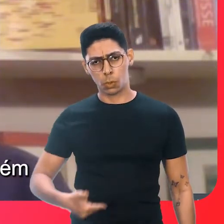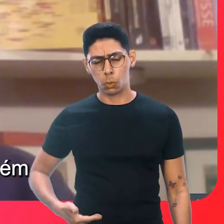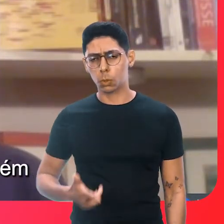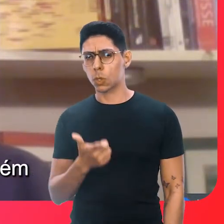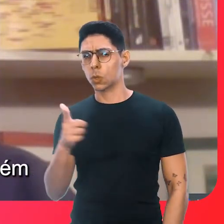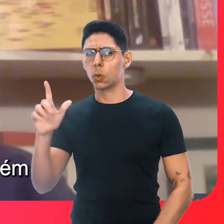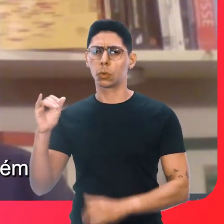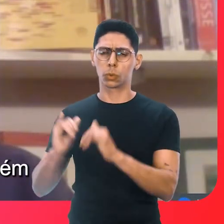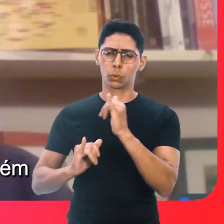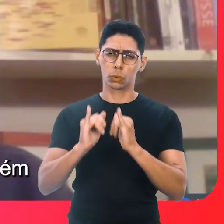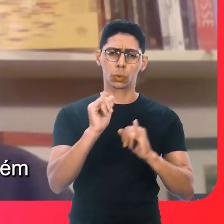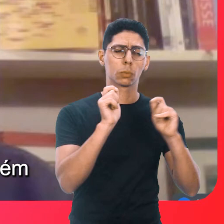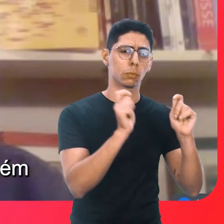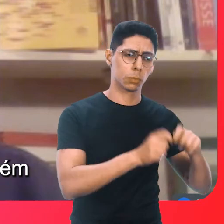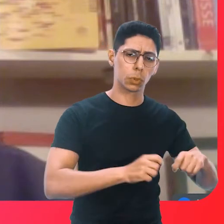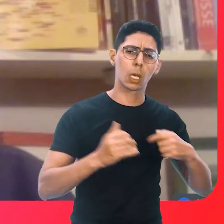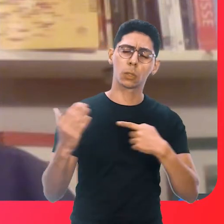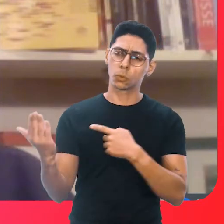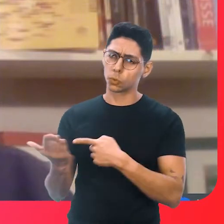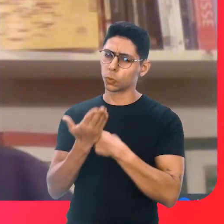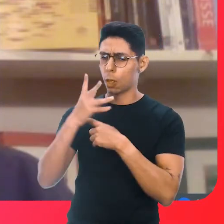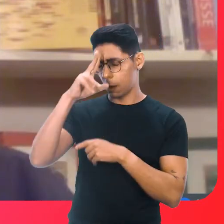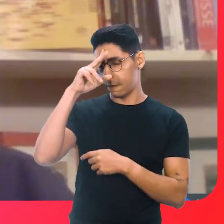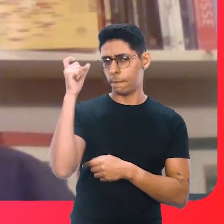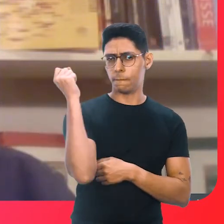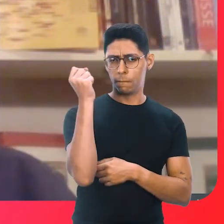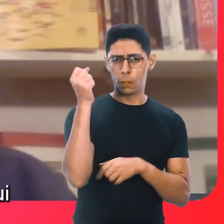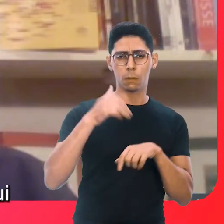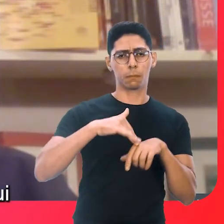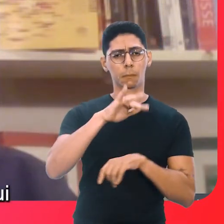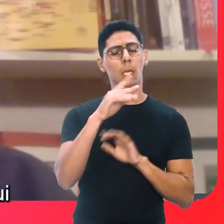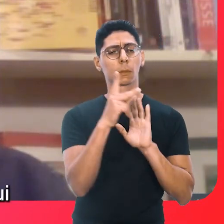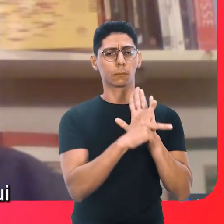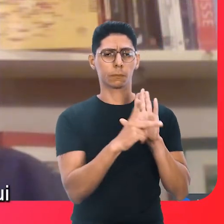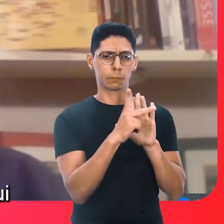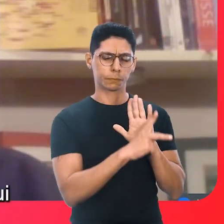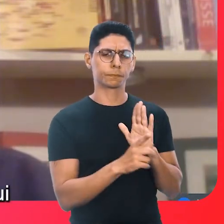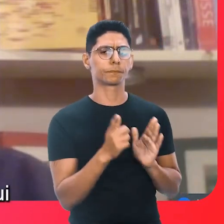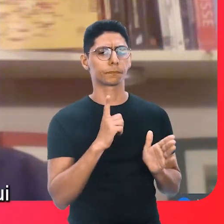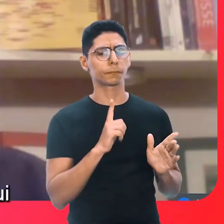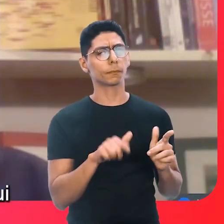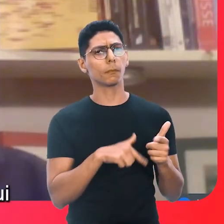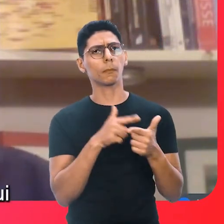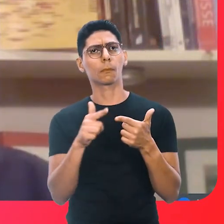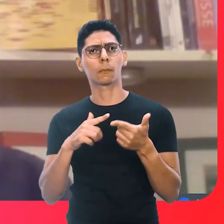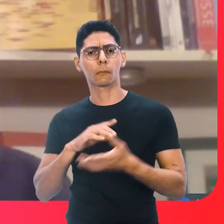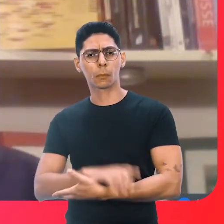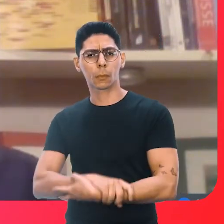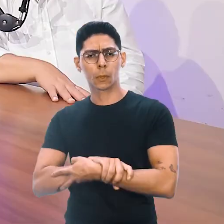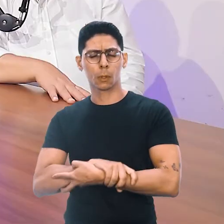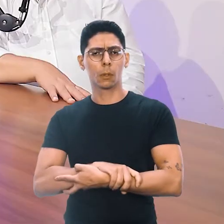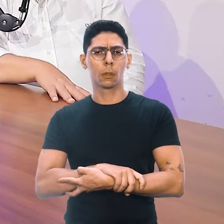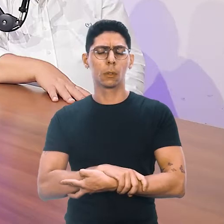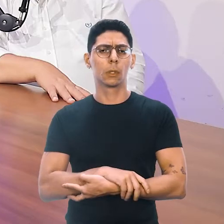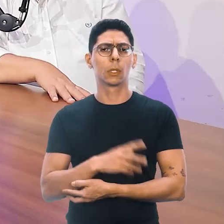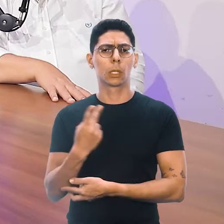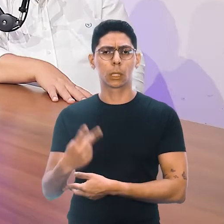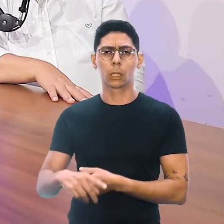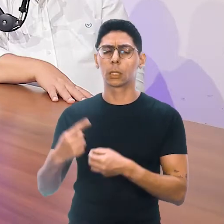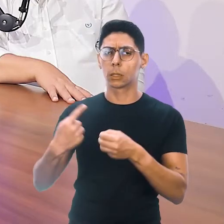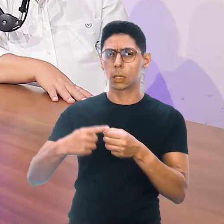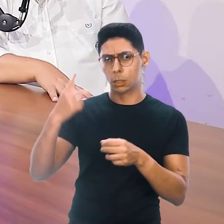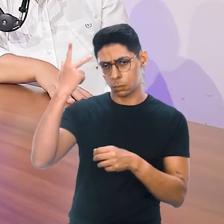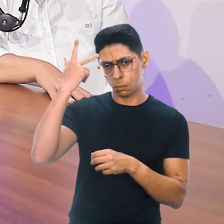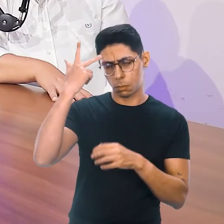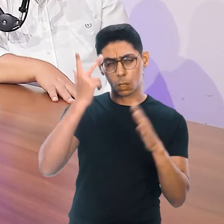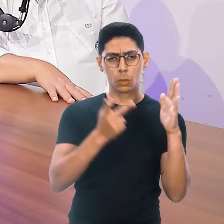também nos ajudar a fortalecer o projeto. A gente também teve uma parceria aqui na cidade de São Paulo com o